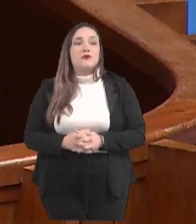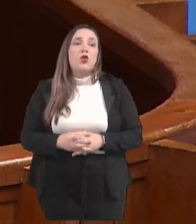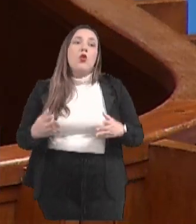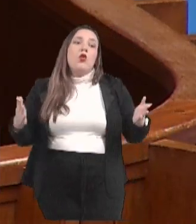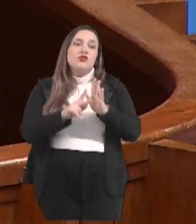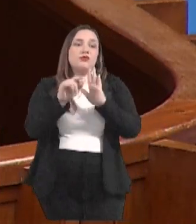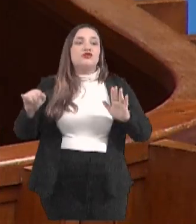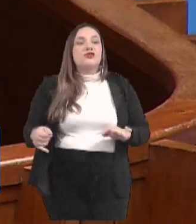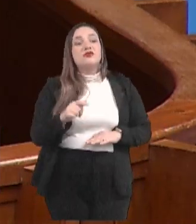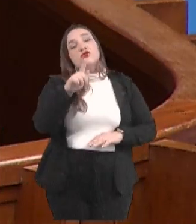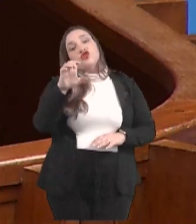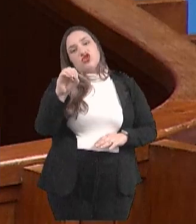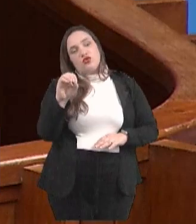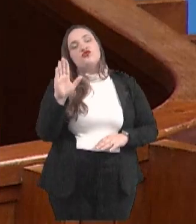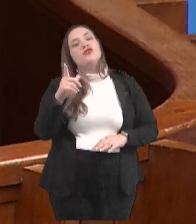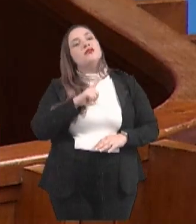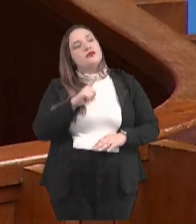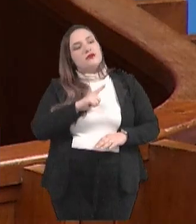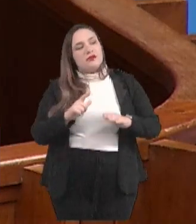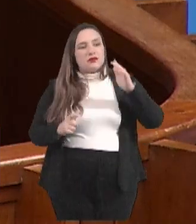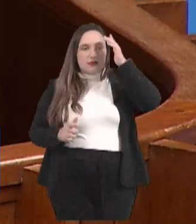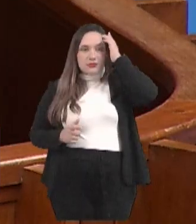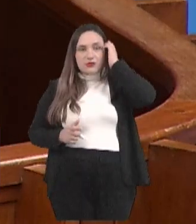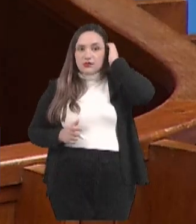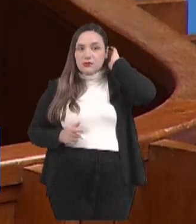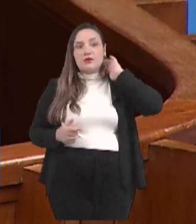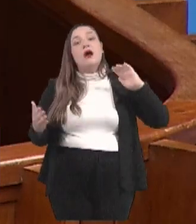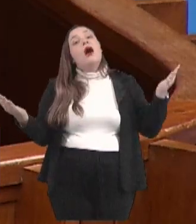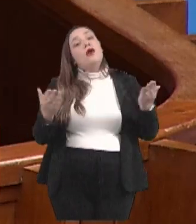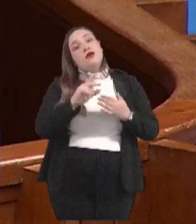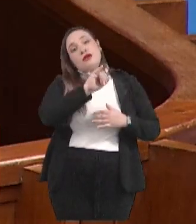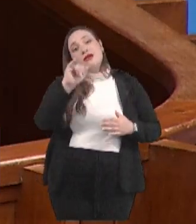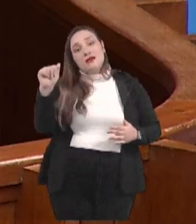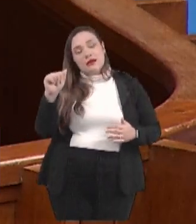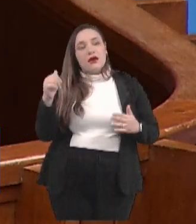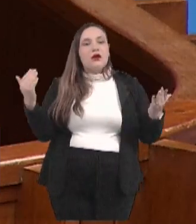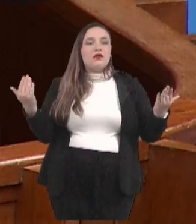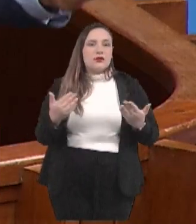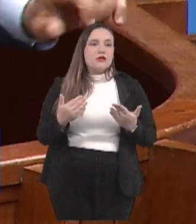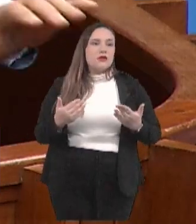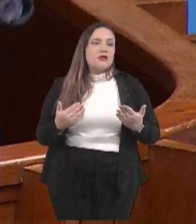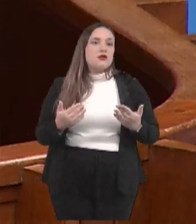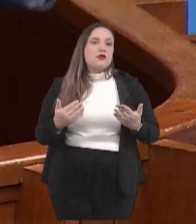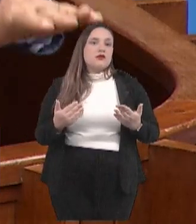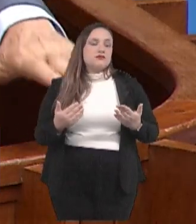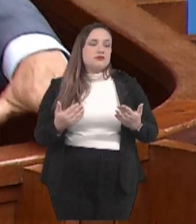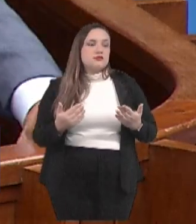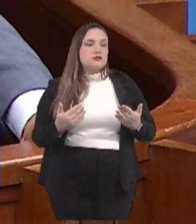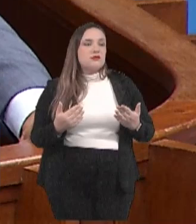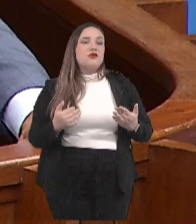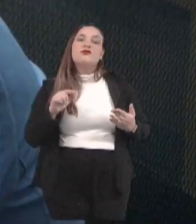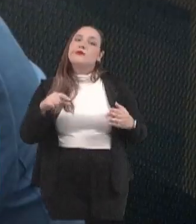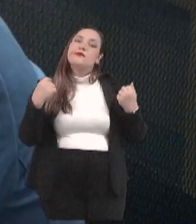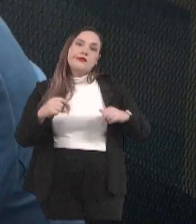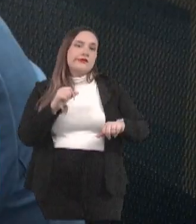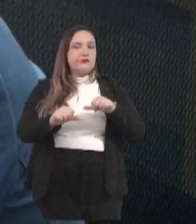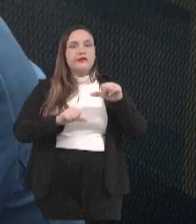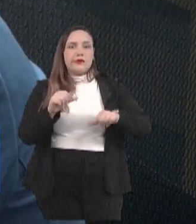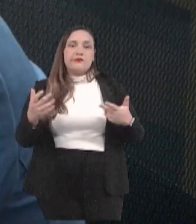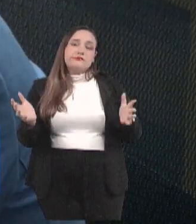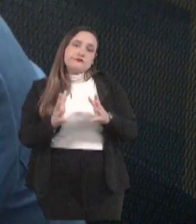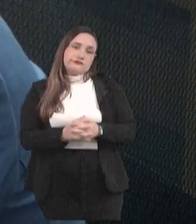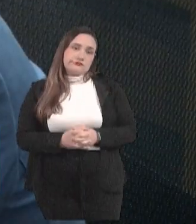e colocou ele, com essa inteligência artificial, colocou ele online. Você tem que ir lá mudar.